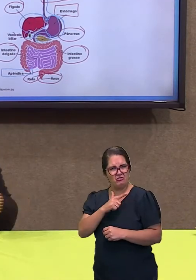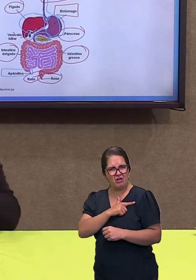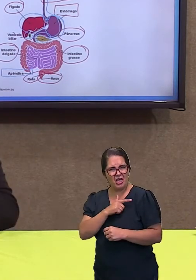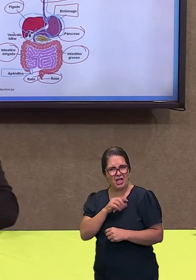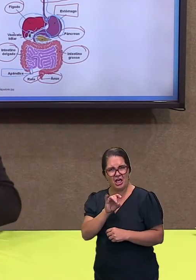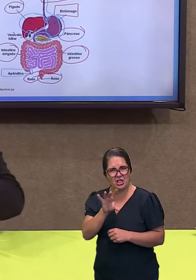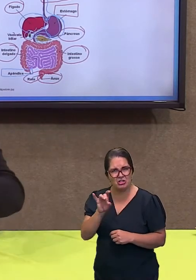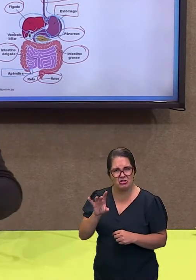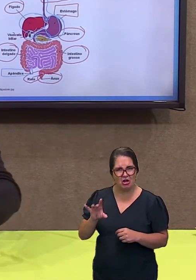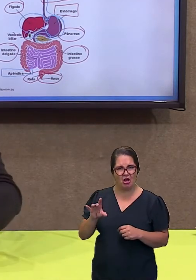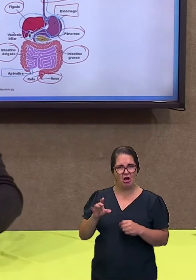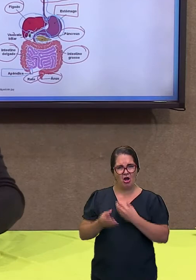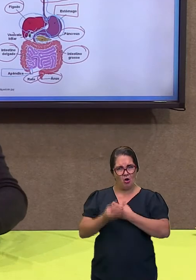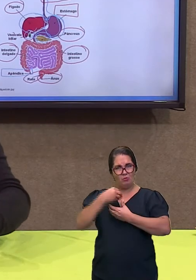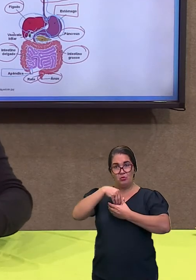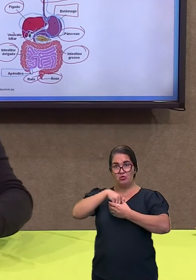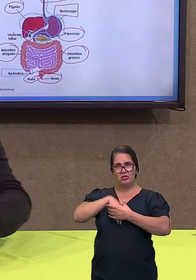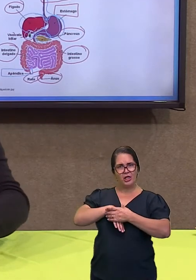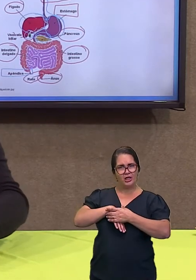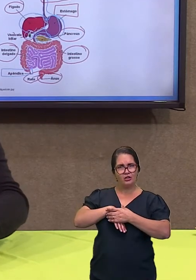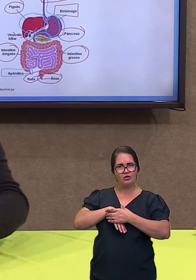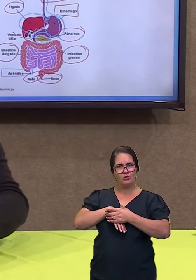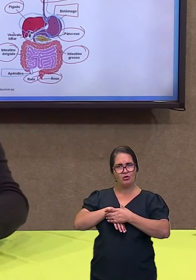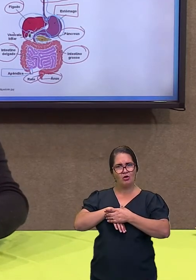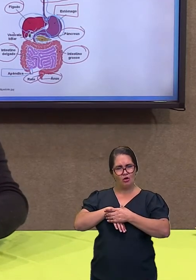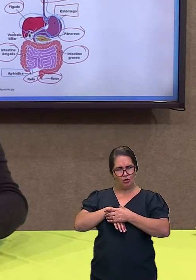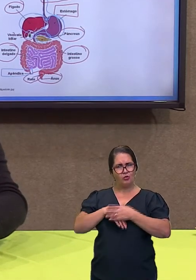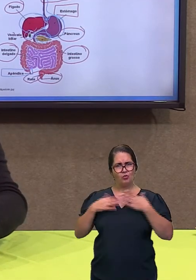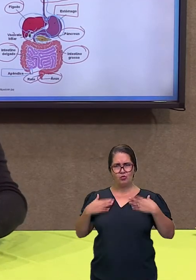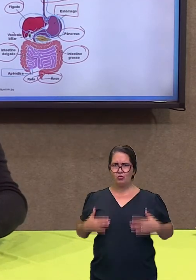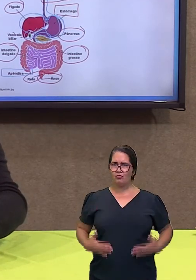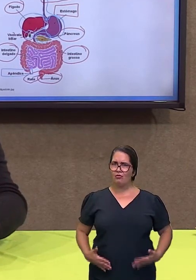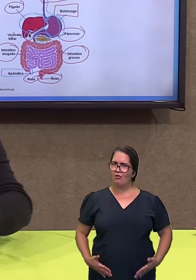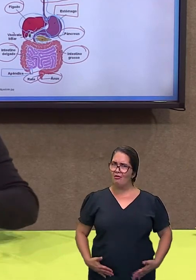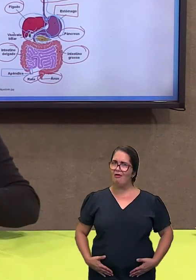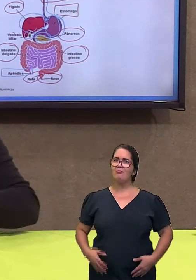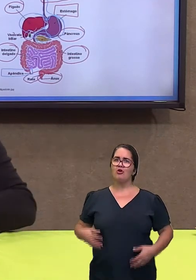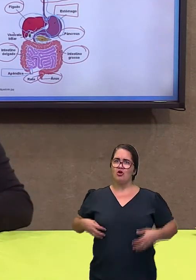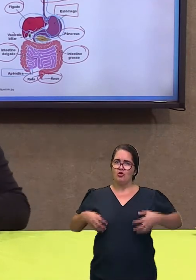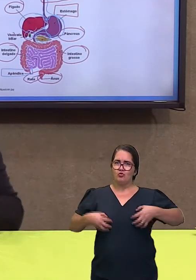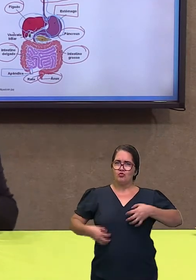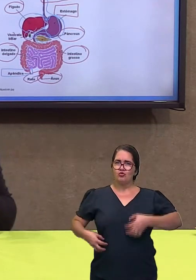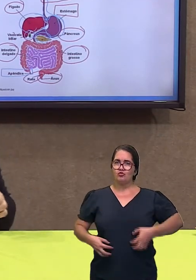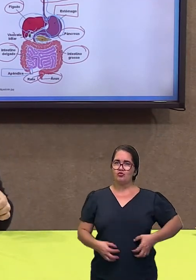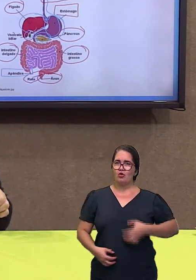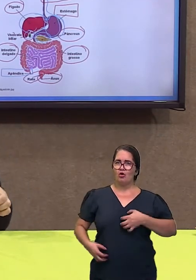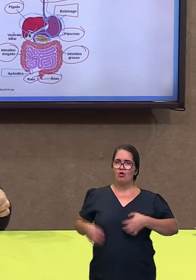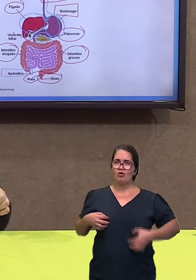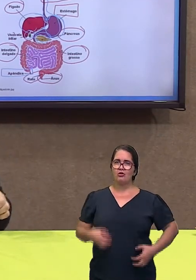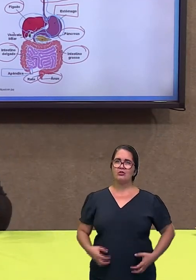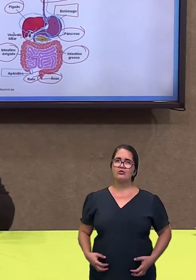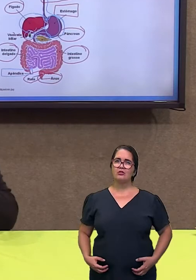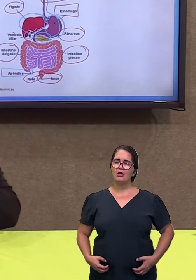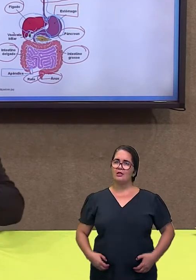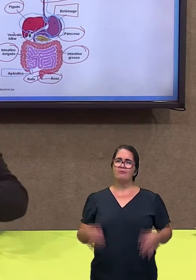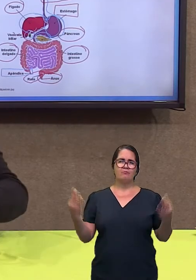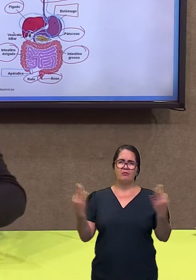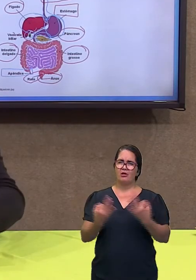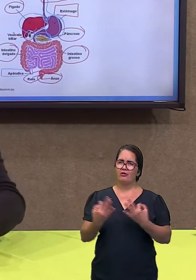também, né? Eles são responsáveis pela função lá dentro do nosso organismo importante, que